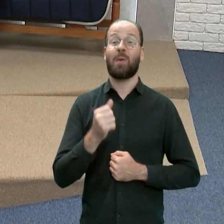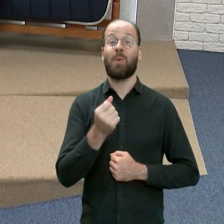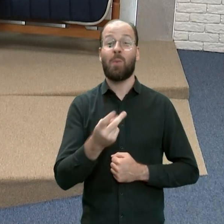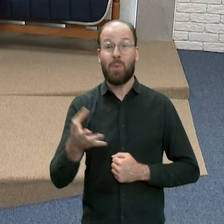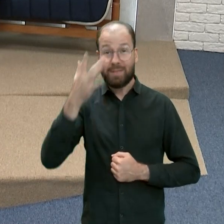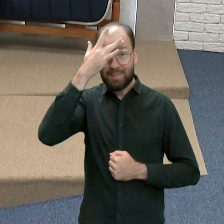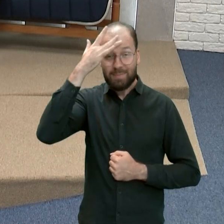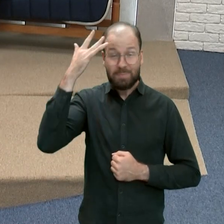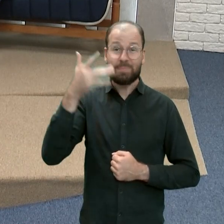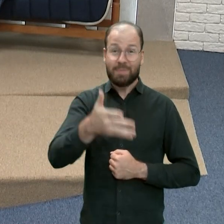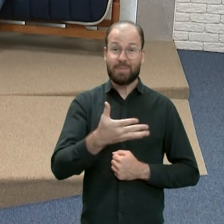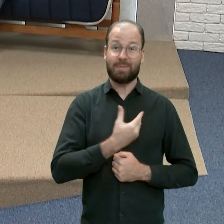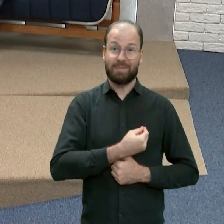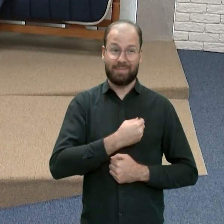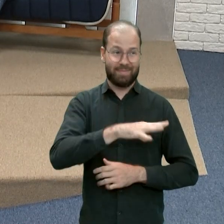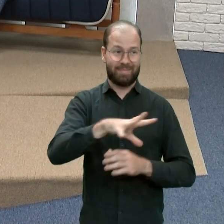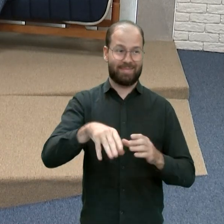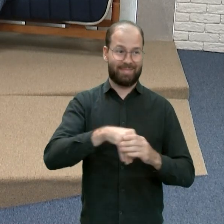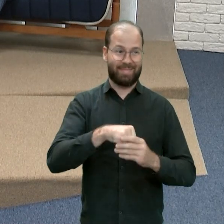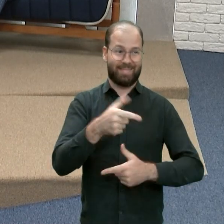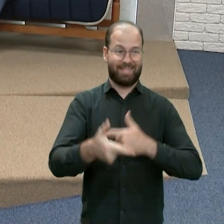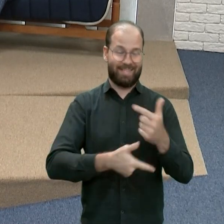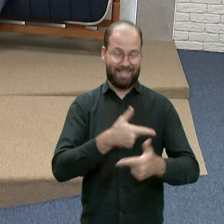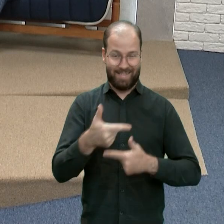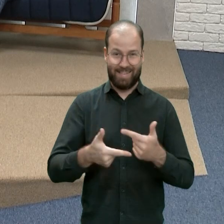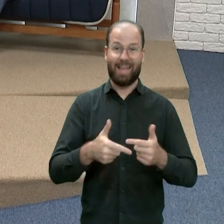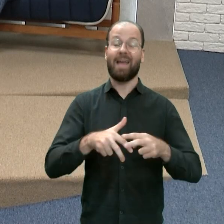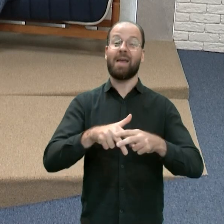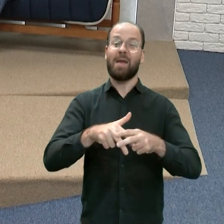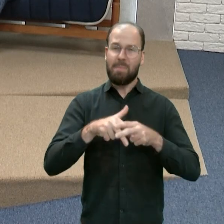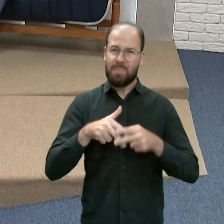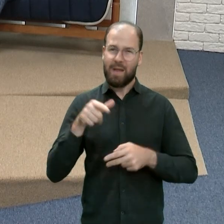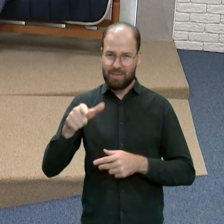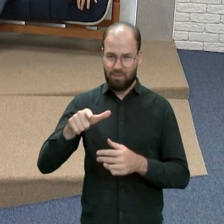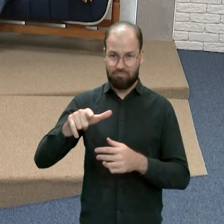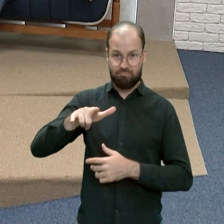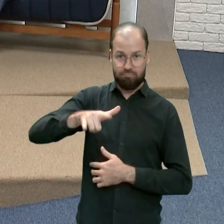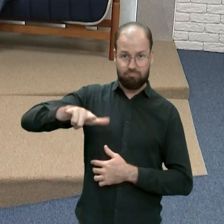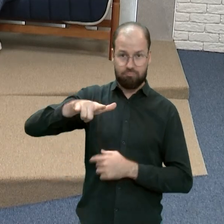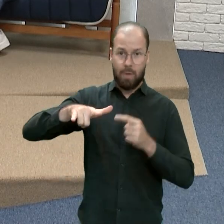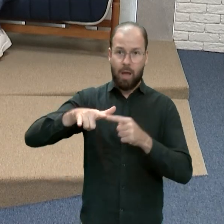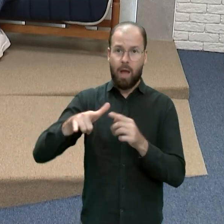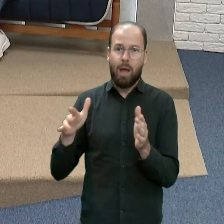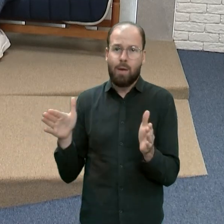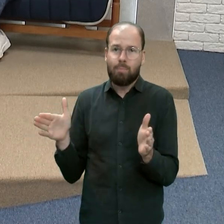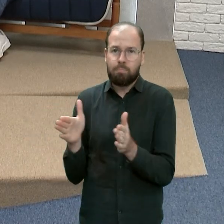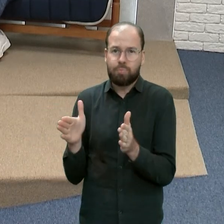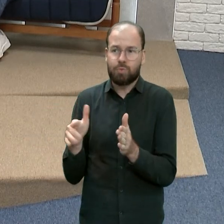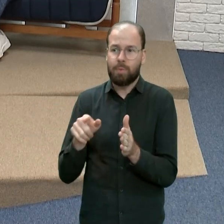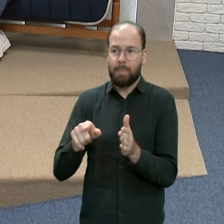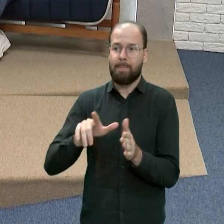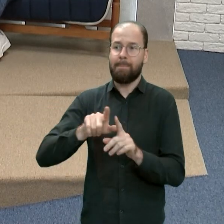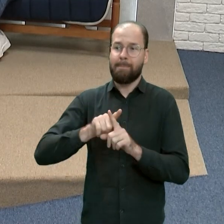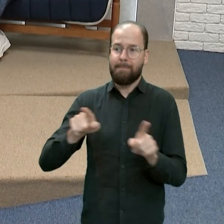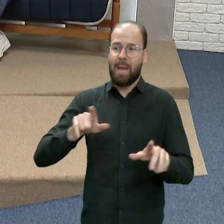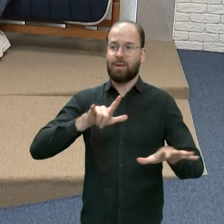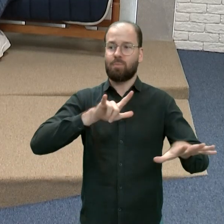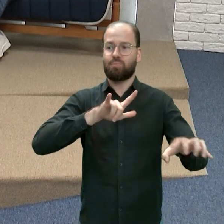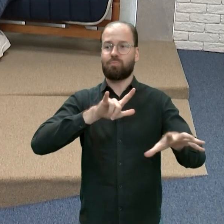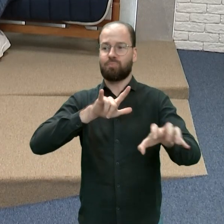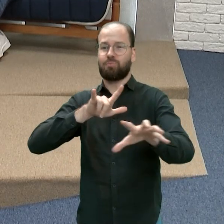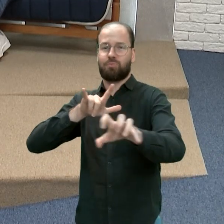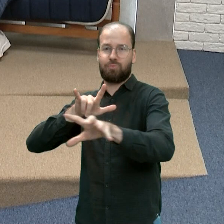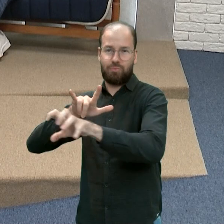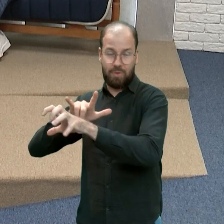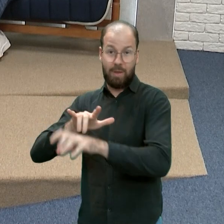trabalho que, assim, apesar de ser um equipamento pequenininho, ele é gigante, né? Na verdade, são